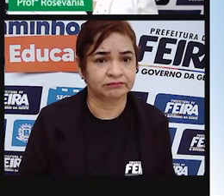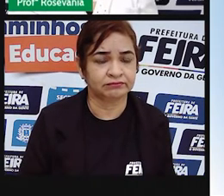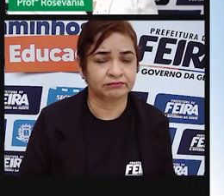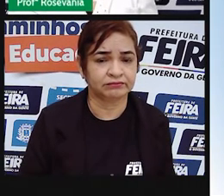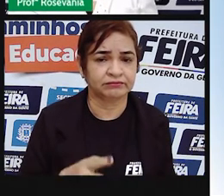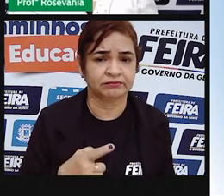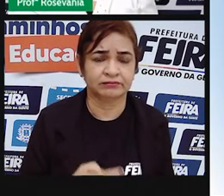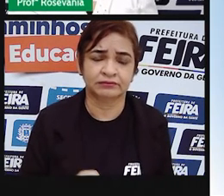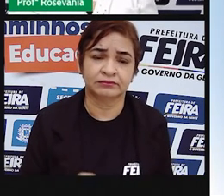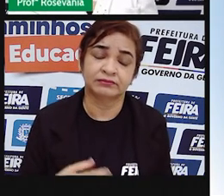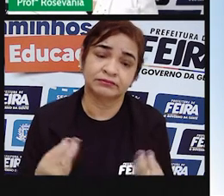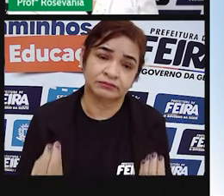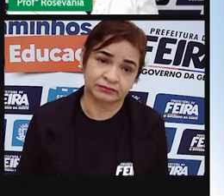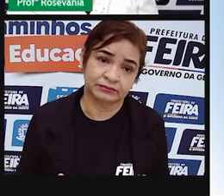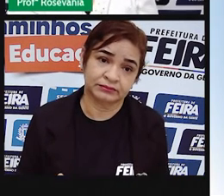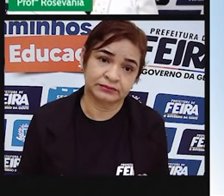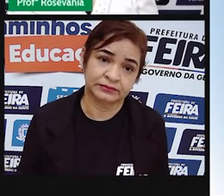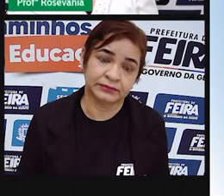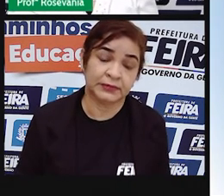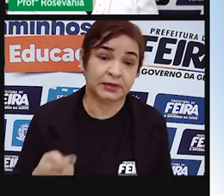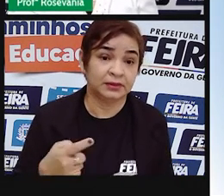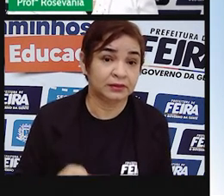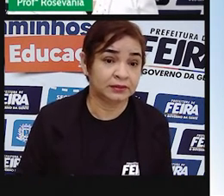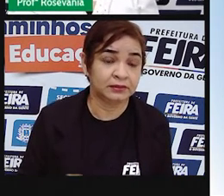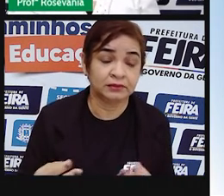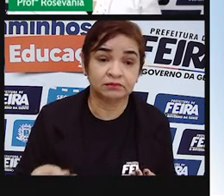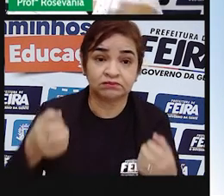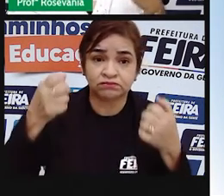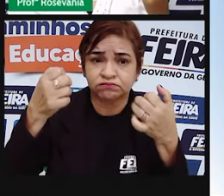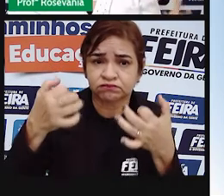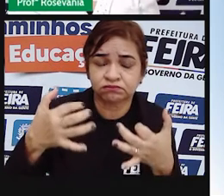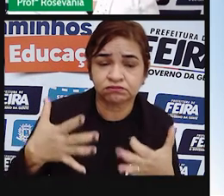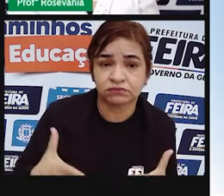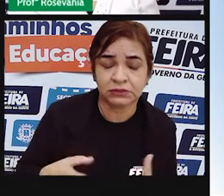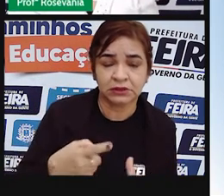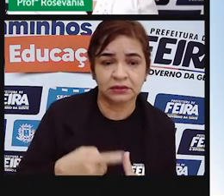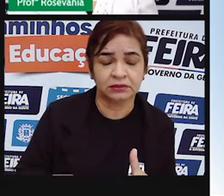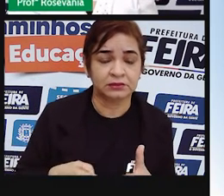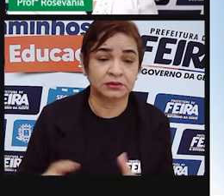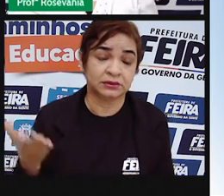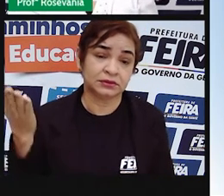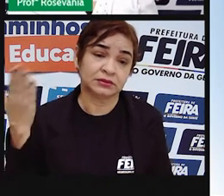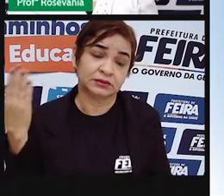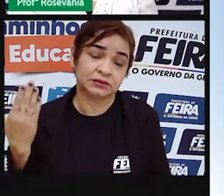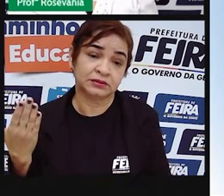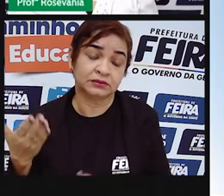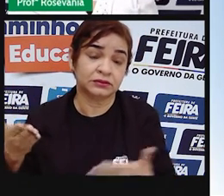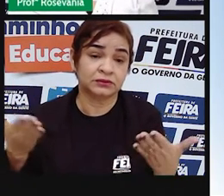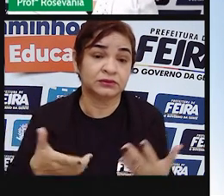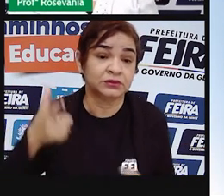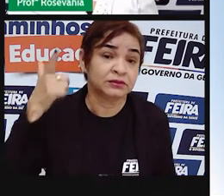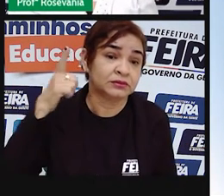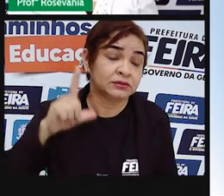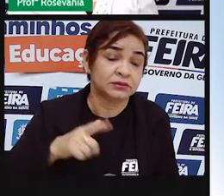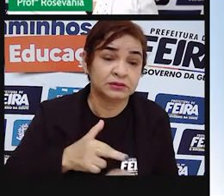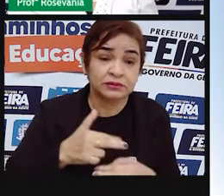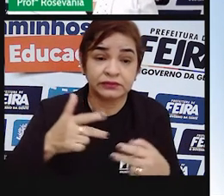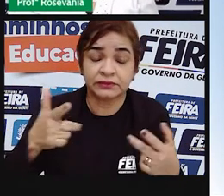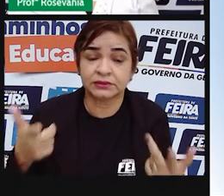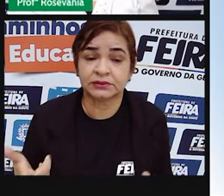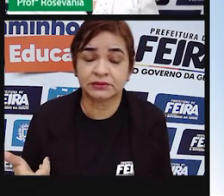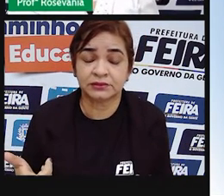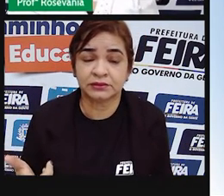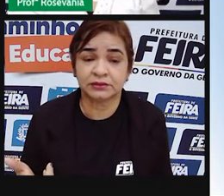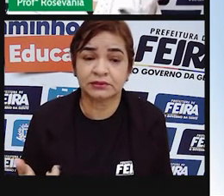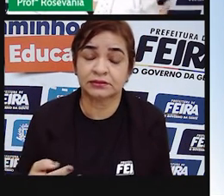porque o povo que já sofri tanto e que a gente conseguiu conquistar várias direitos tá pedindo de novo para gente